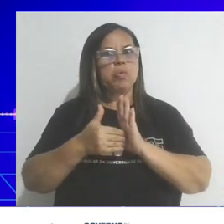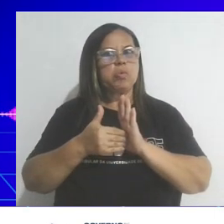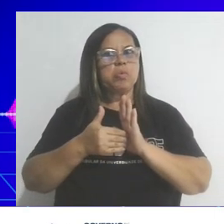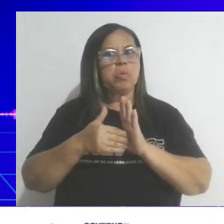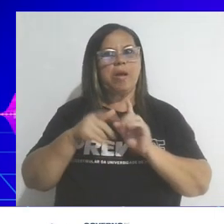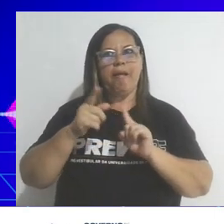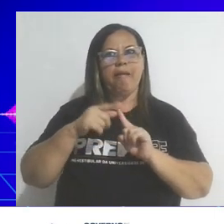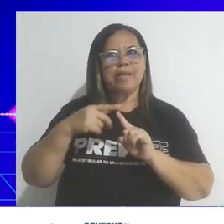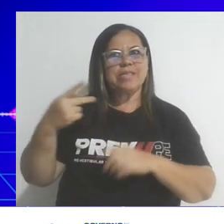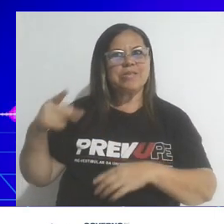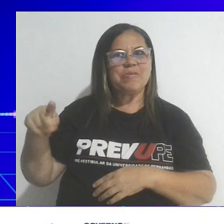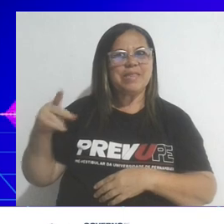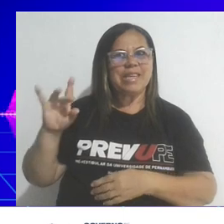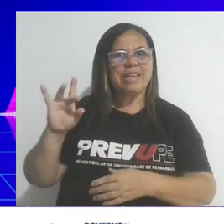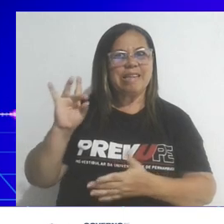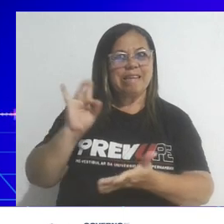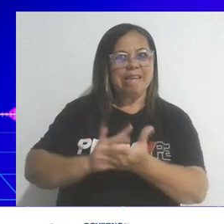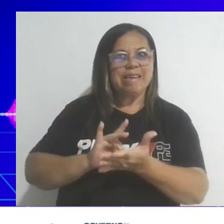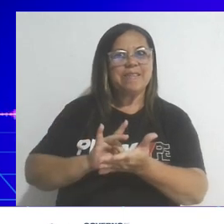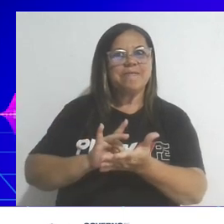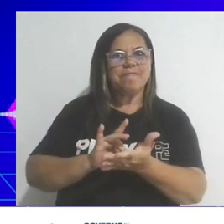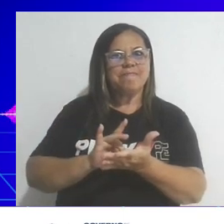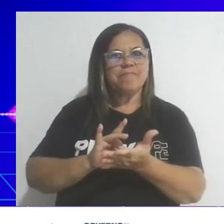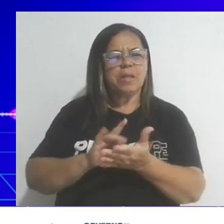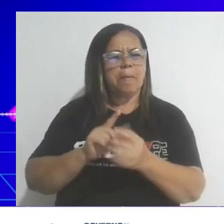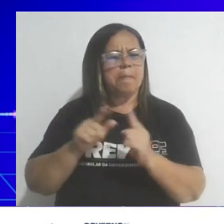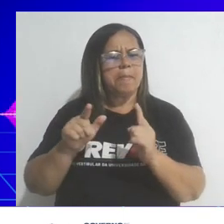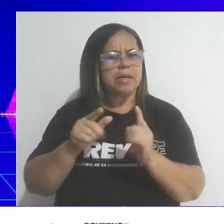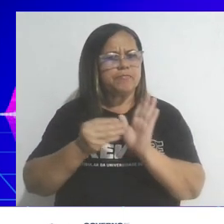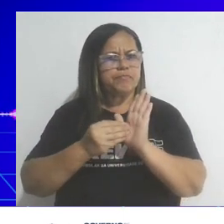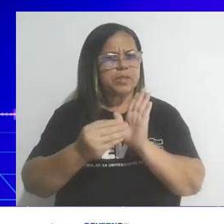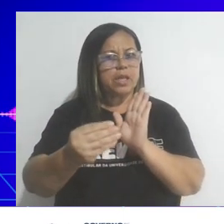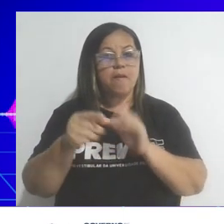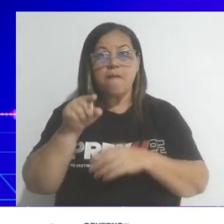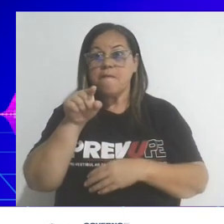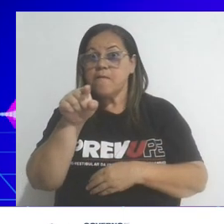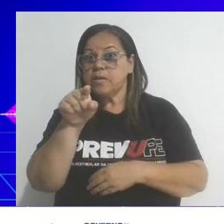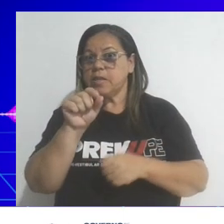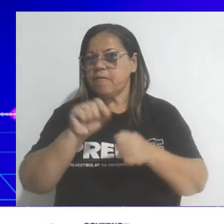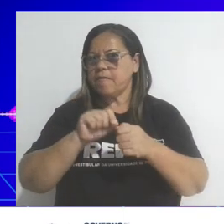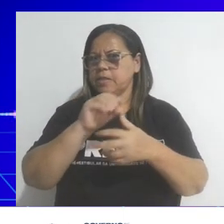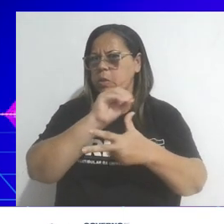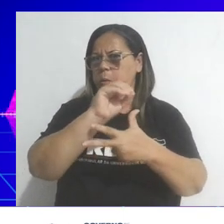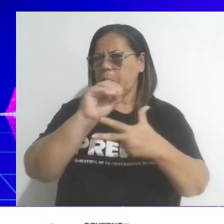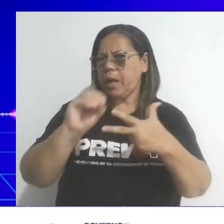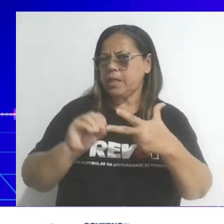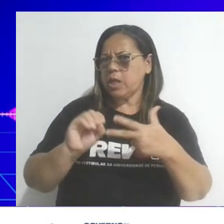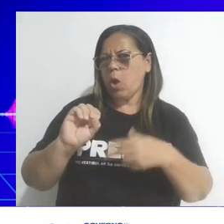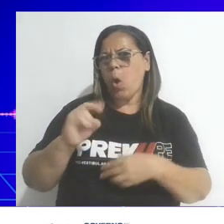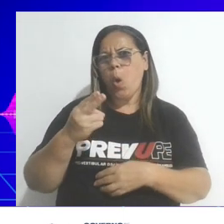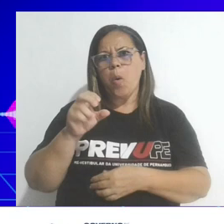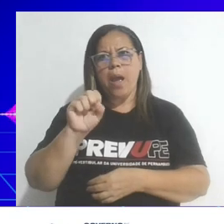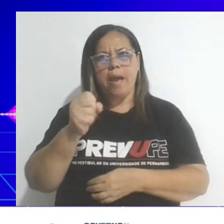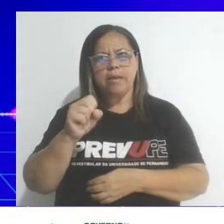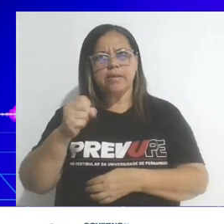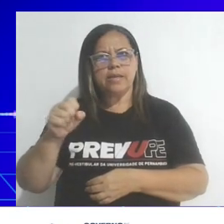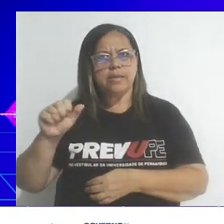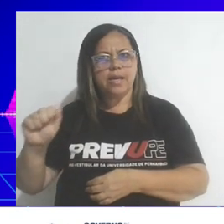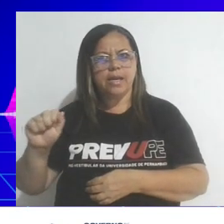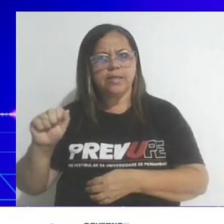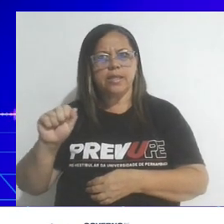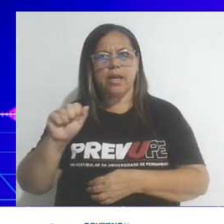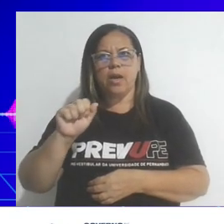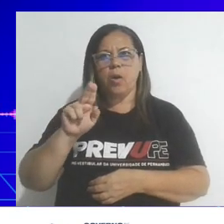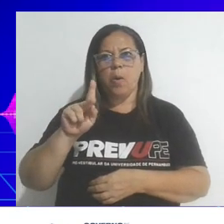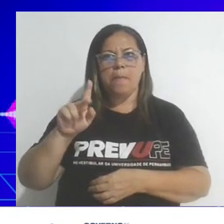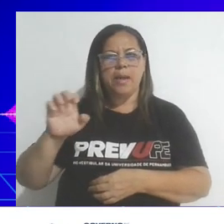estilo realista agora olha só olha só essa dica se você vai fazer o Enem ou o SSA da ute saca